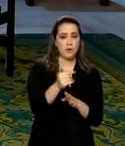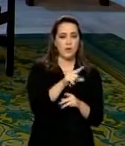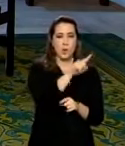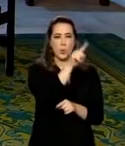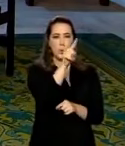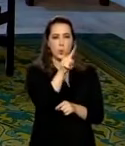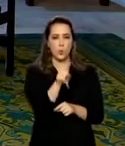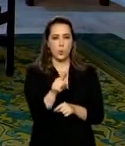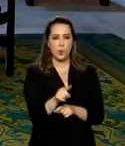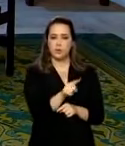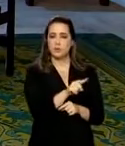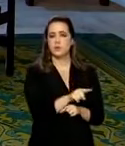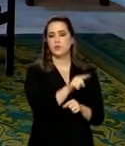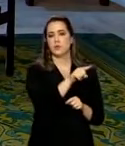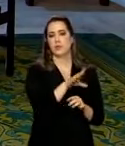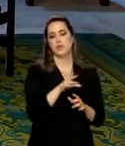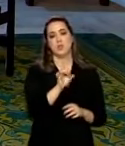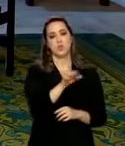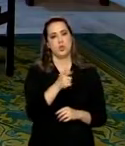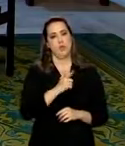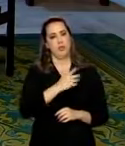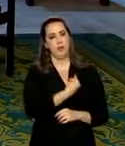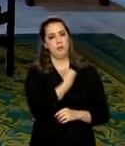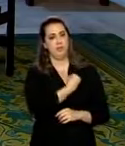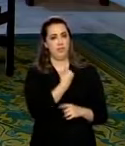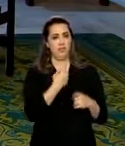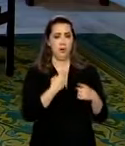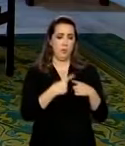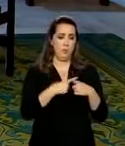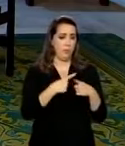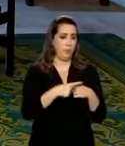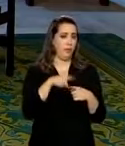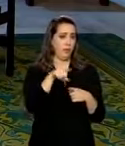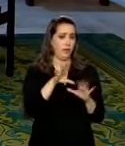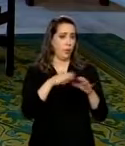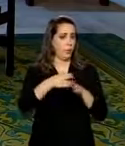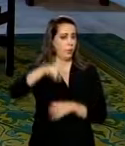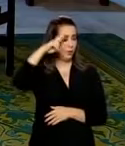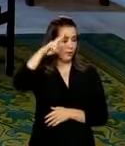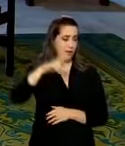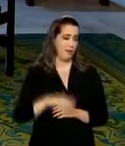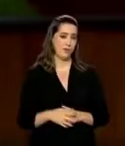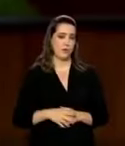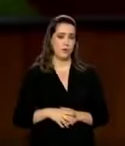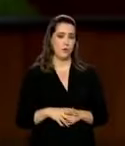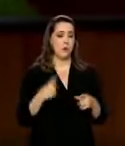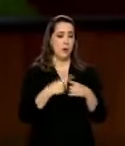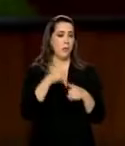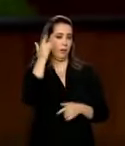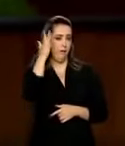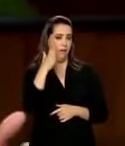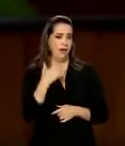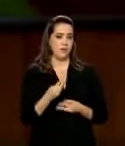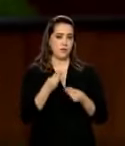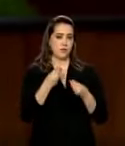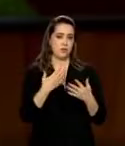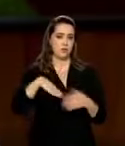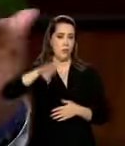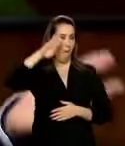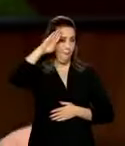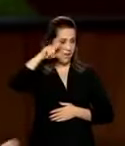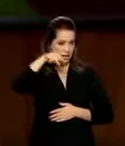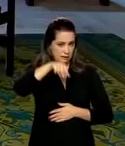existe um pelotão do Exército, porque o resto das outras instituições que iriam para lá acabaram não indo. Porque é muito fácil você manter um militar no local, você não vai manter um